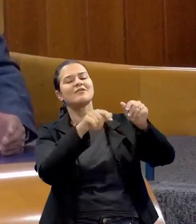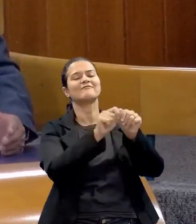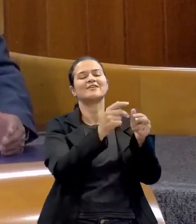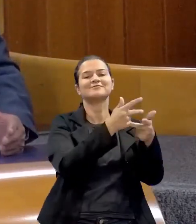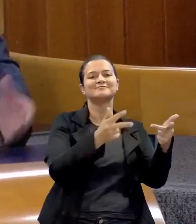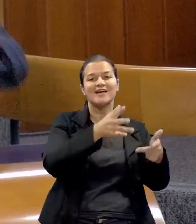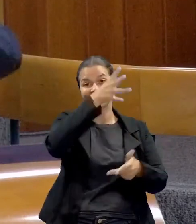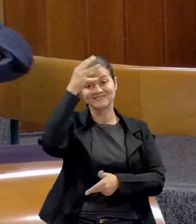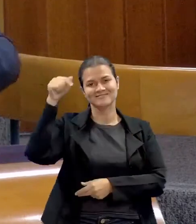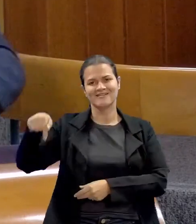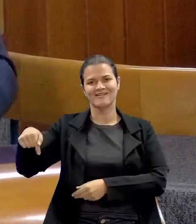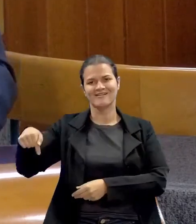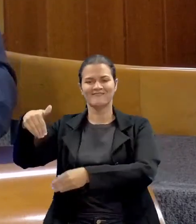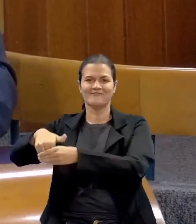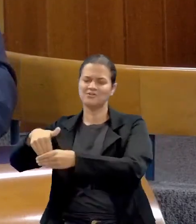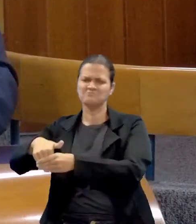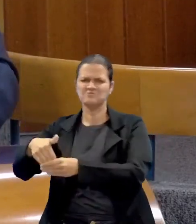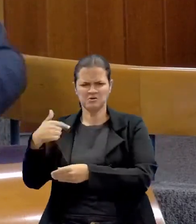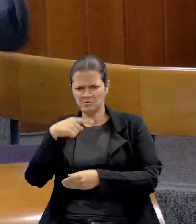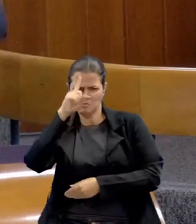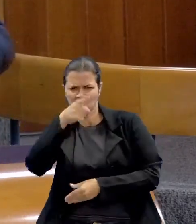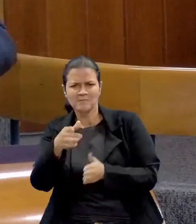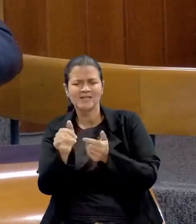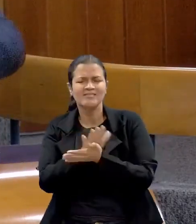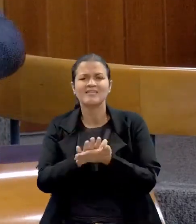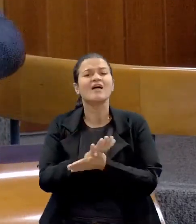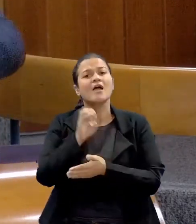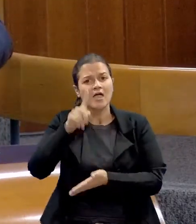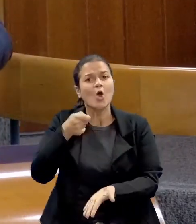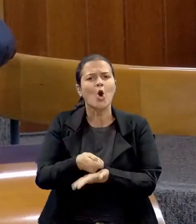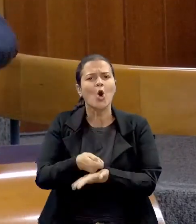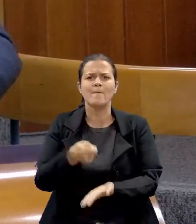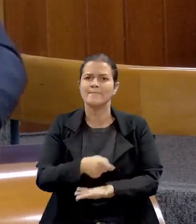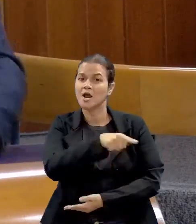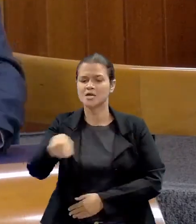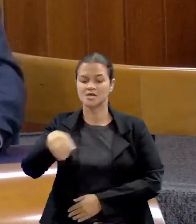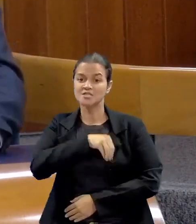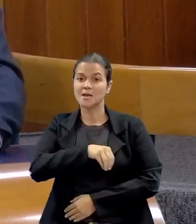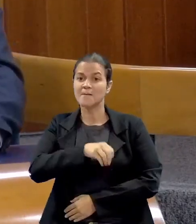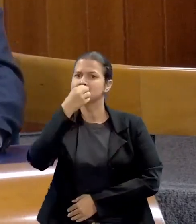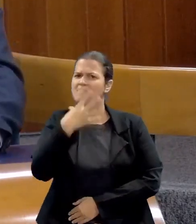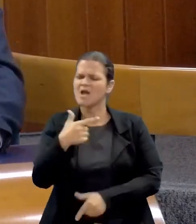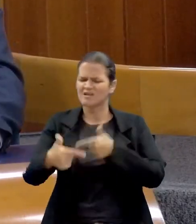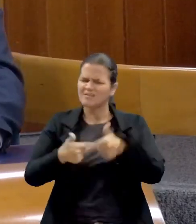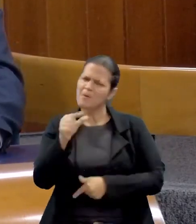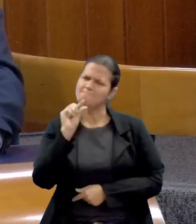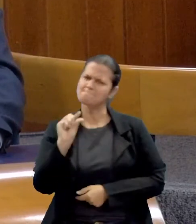casa. Não estou cobrando nada demais. É obrigação de quem ganha bem e trabalha pouco.